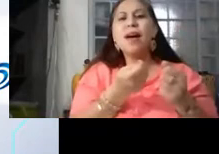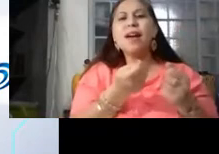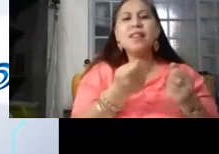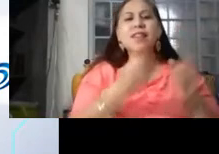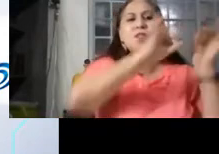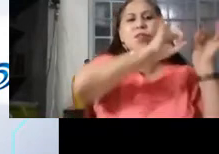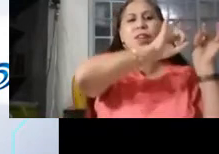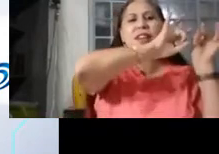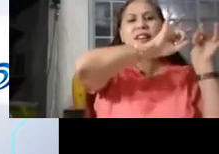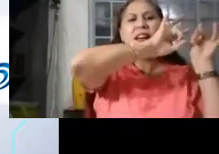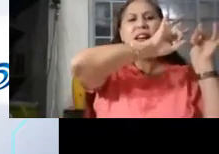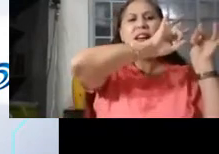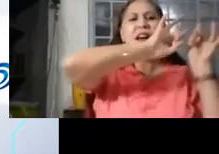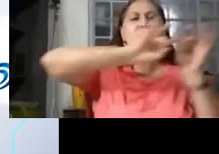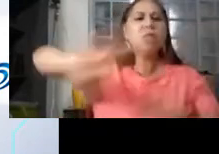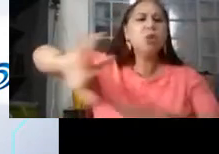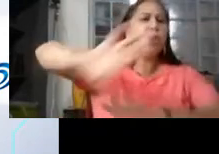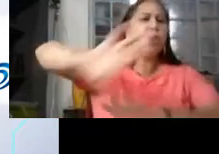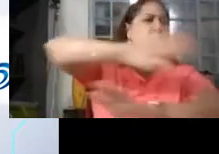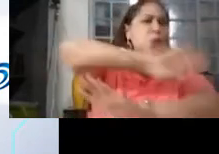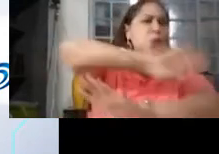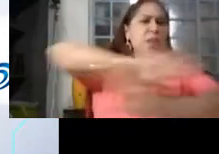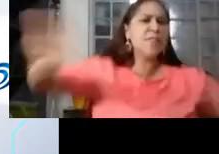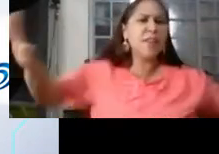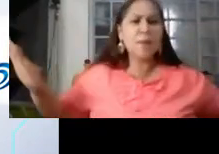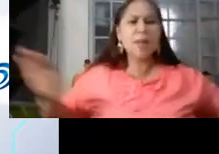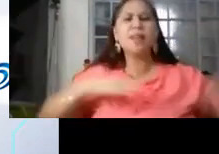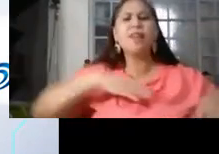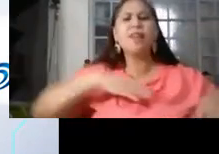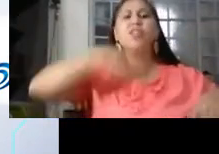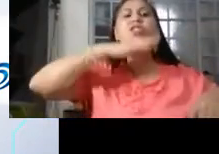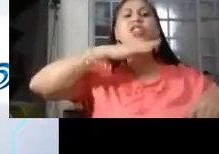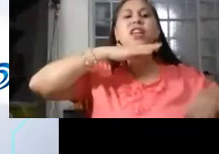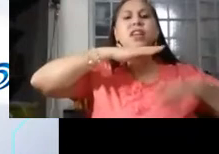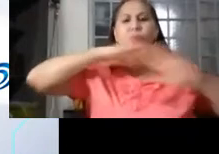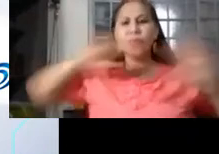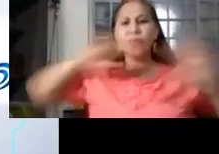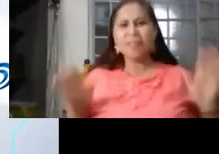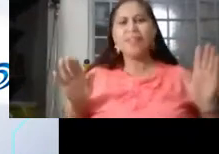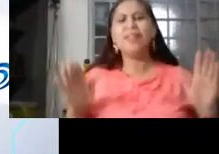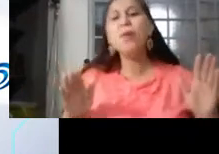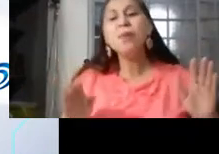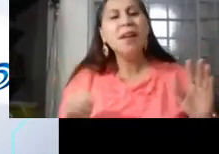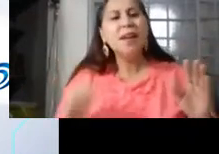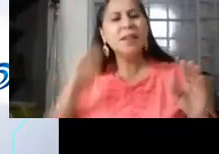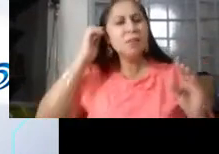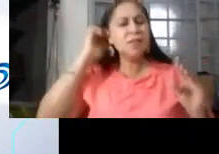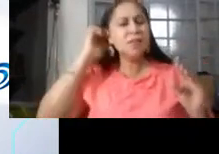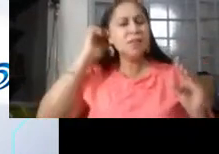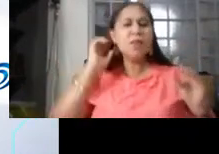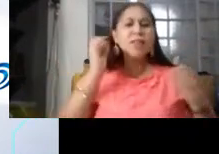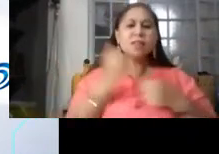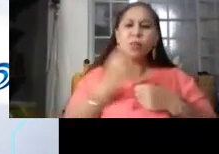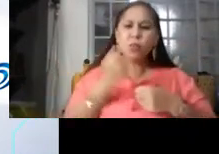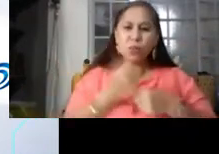barraca, significa que ele abandonou, não quer saber, estava cheio. Entendeu? Então, são